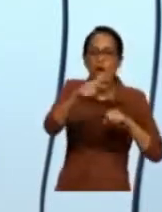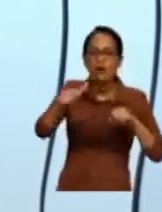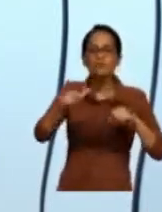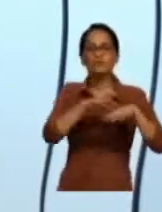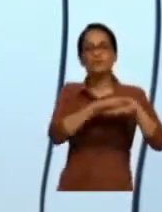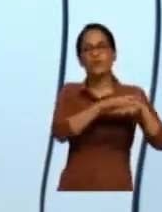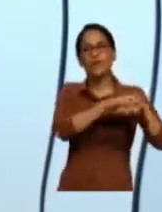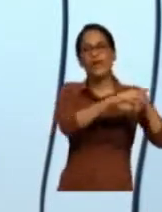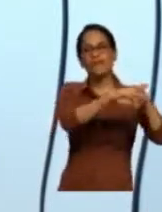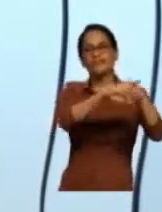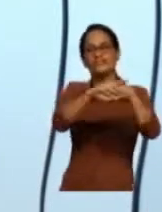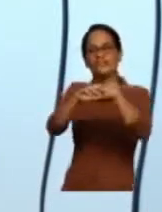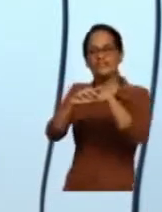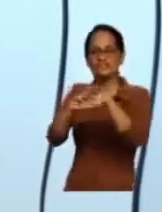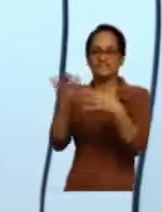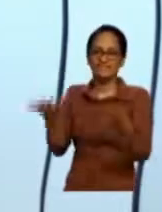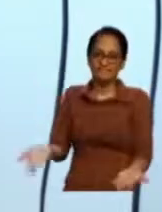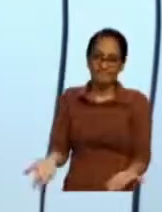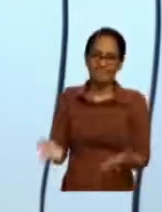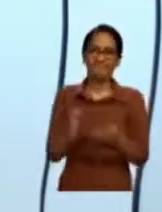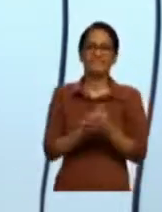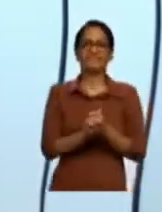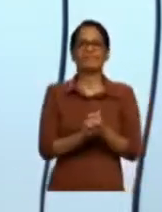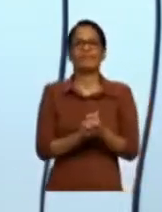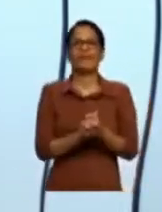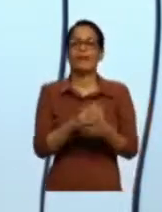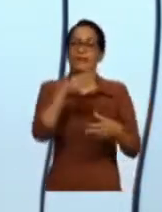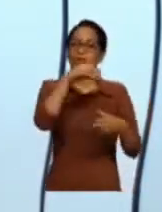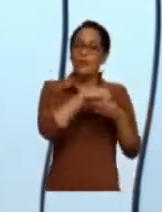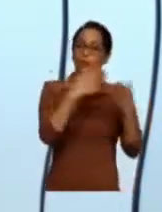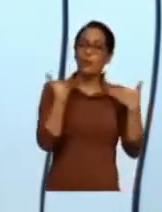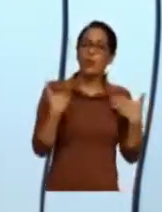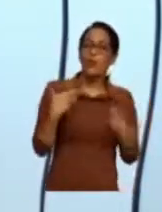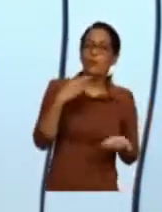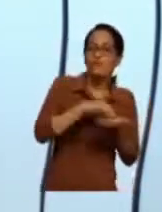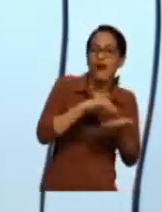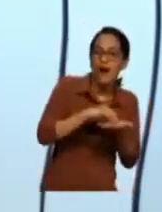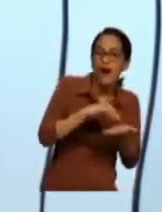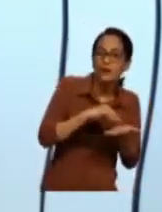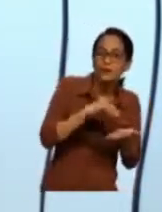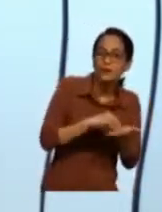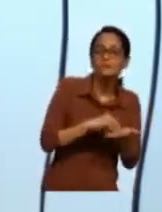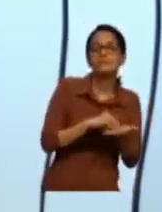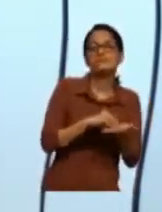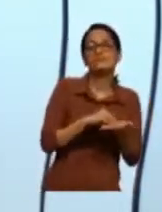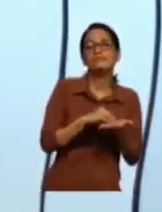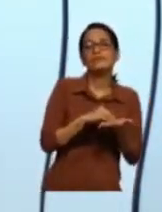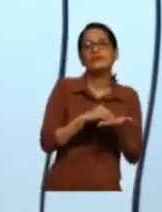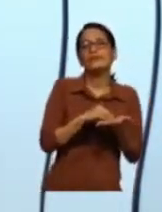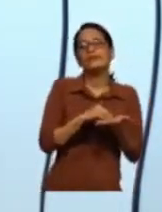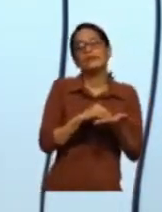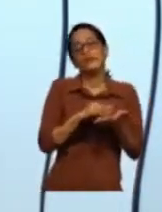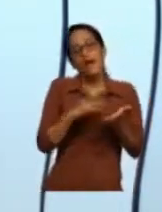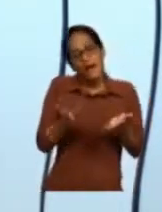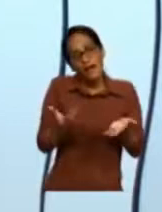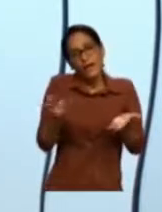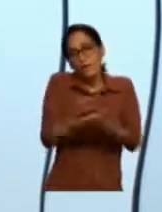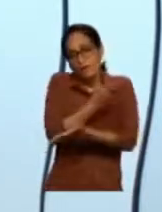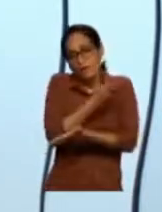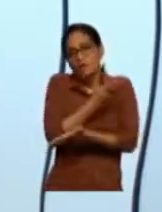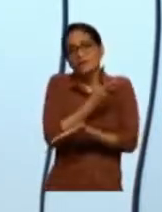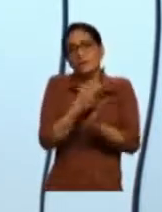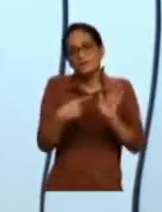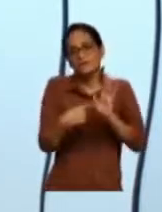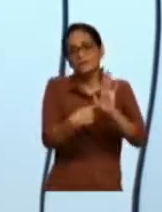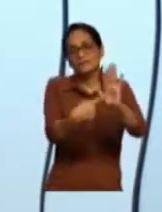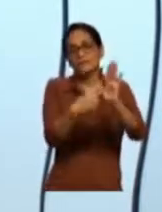tenho, então, uma queda brusca de linfócito T, eu falo, então, que a pessoa ela está com AIDS.